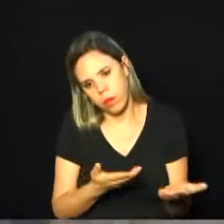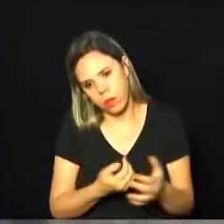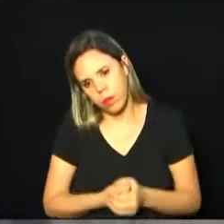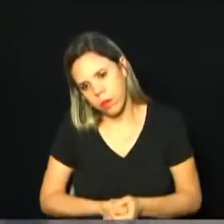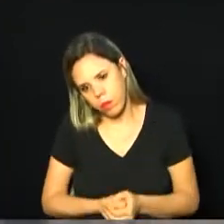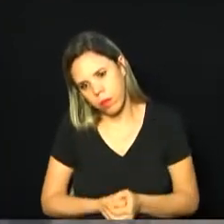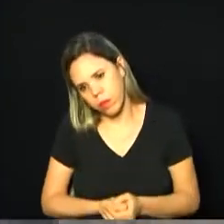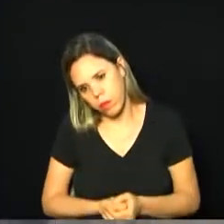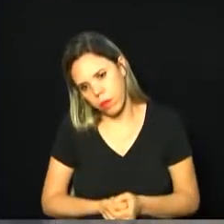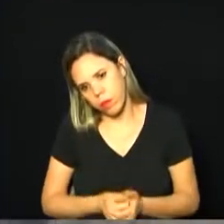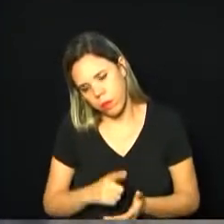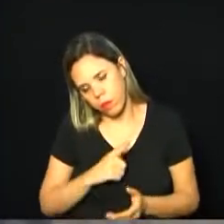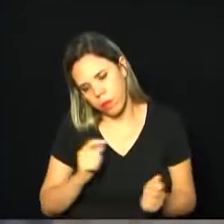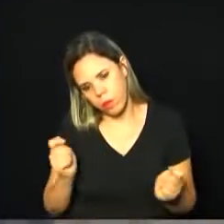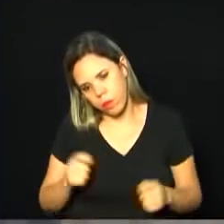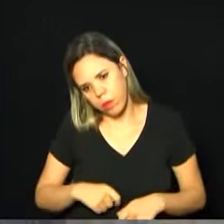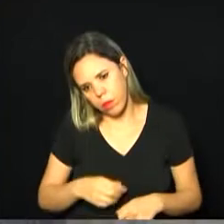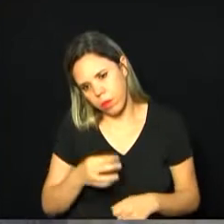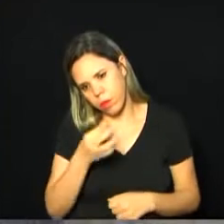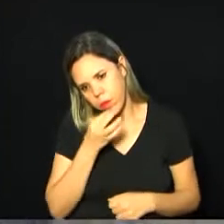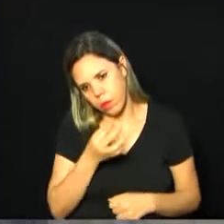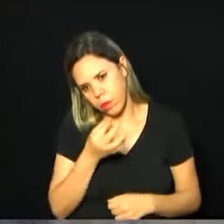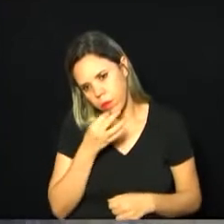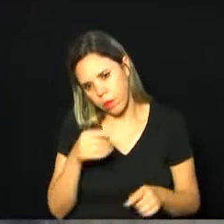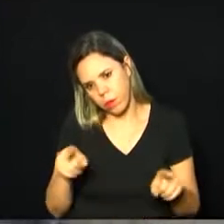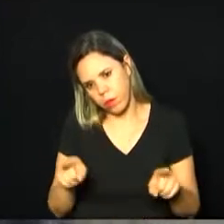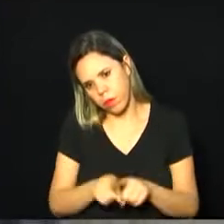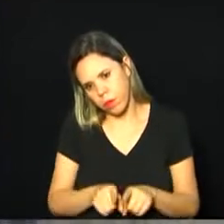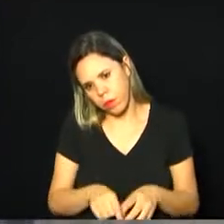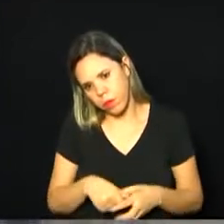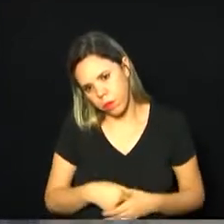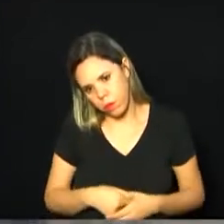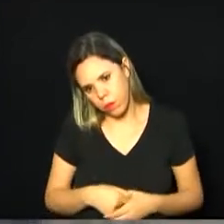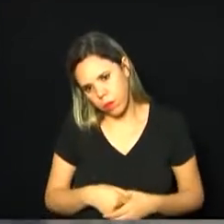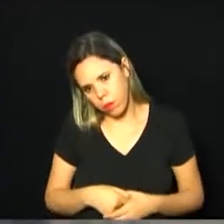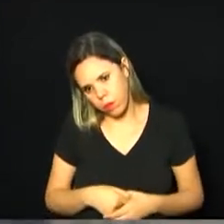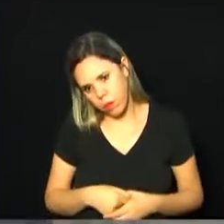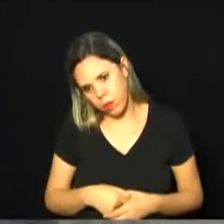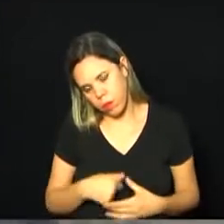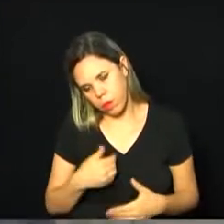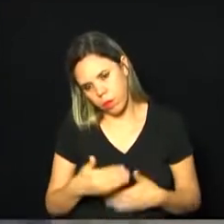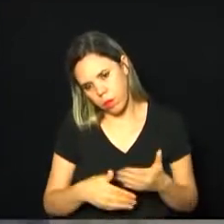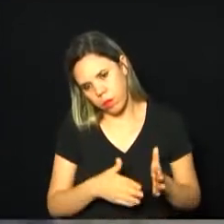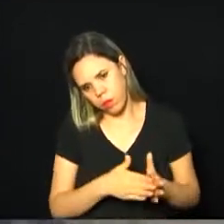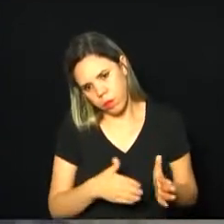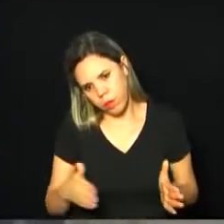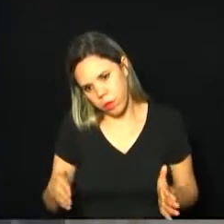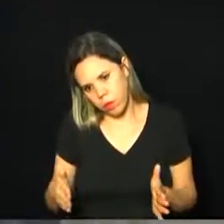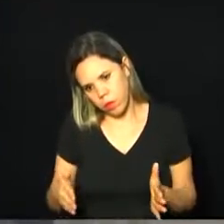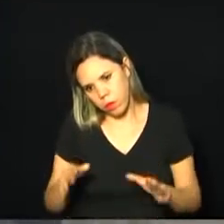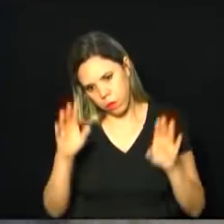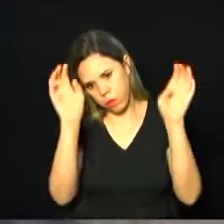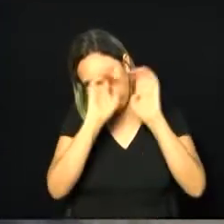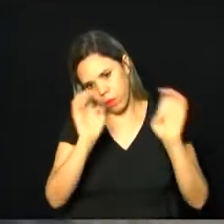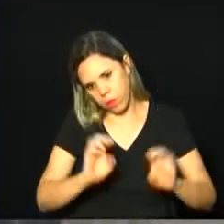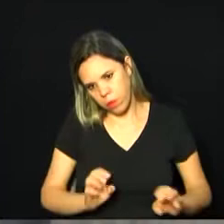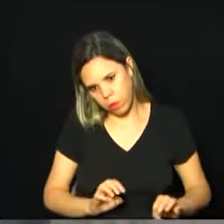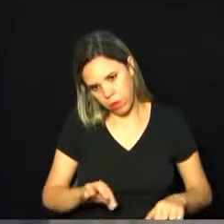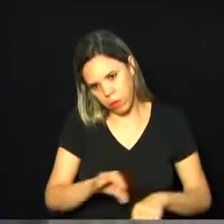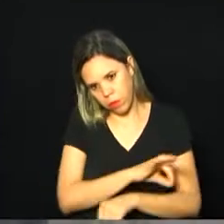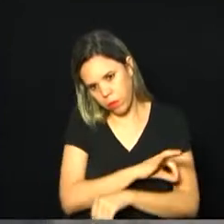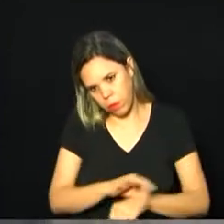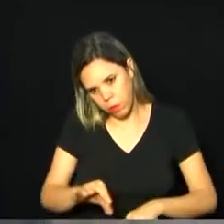ela deve poder opinar também nessa nesse processo na na estrutura na